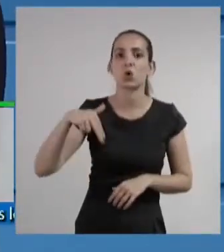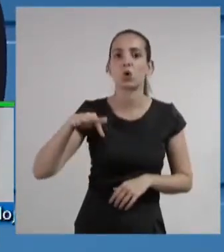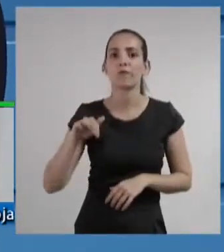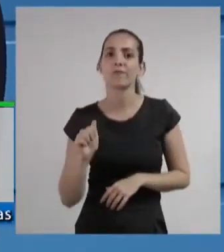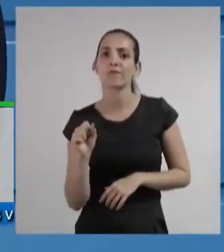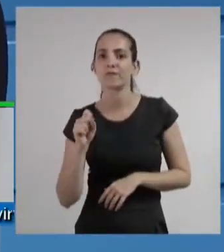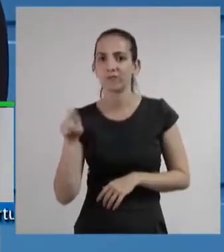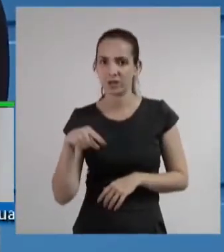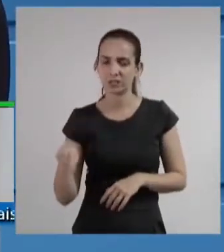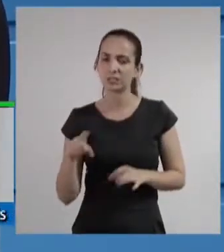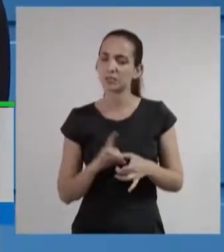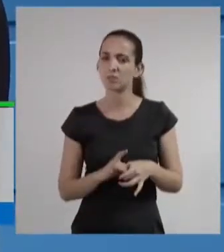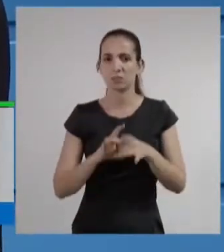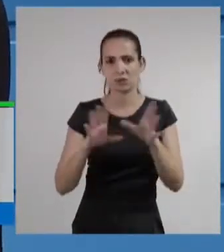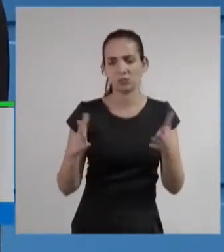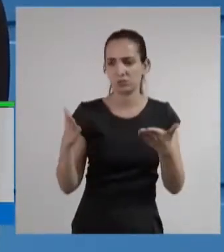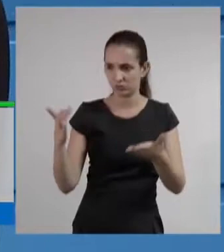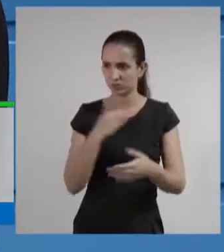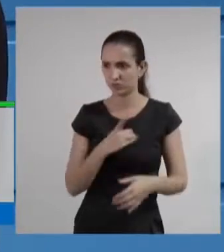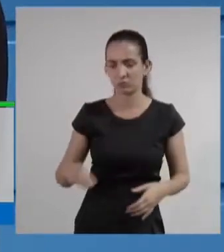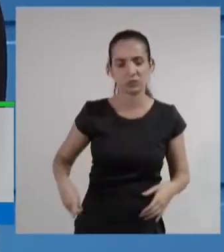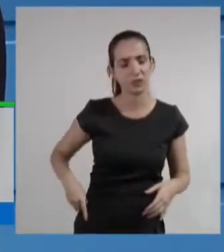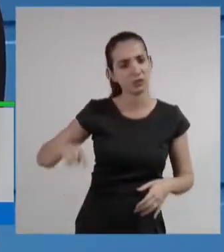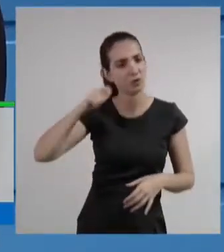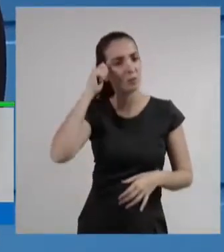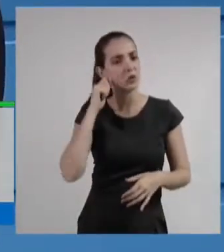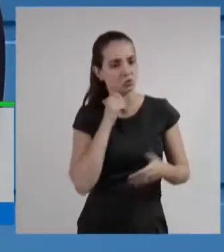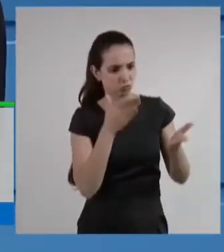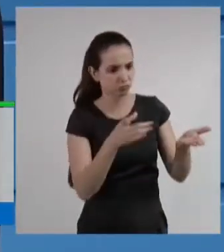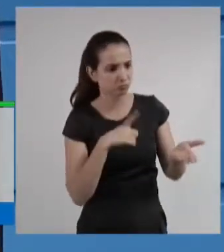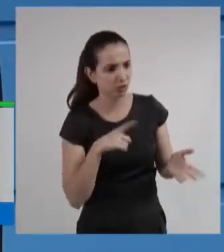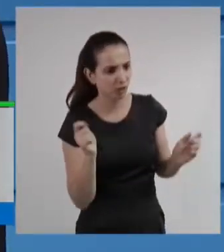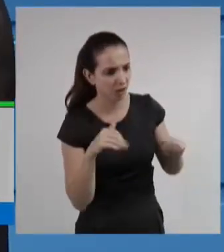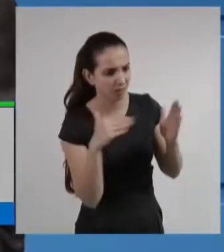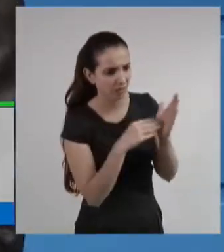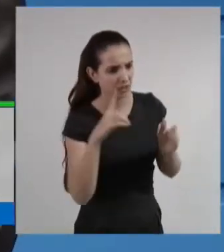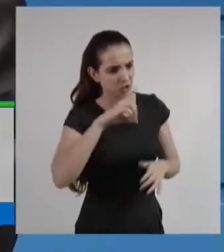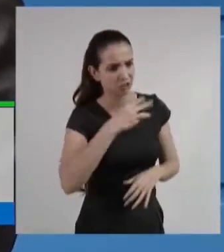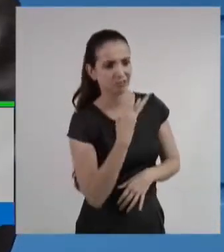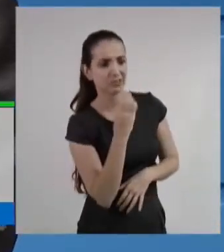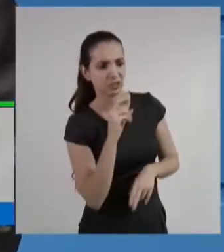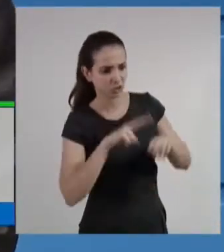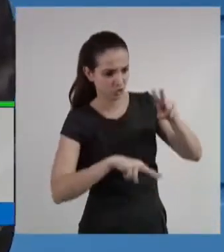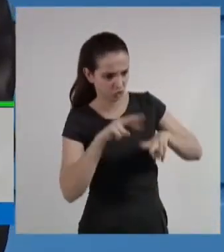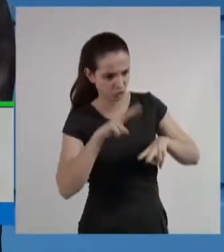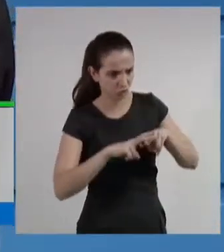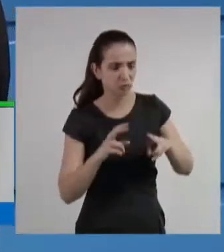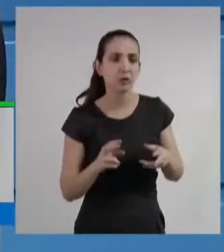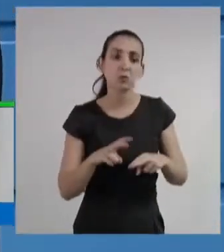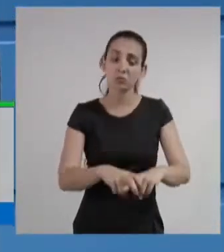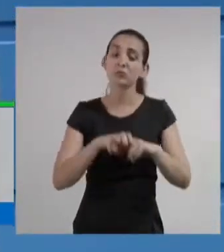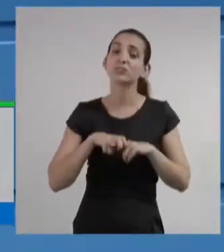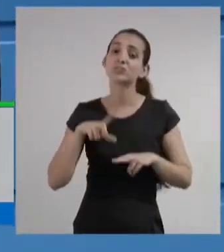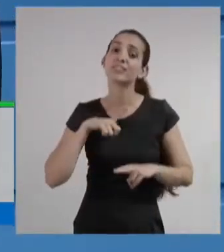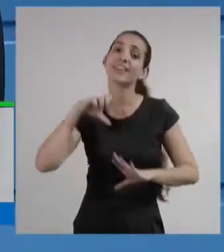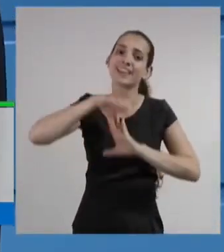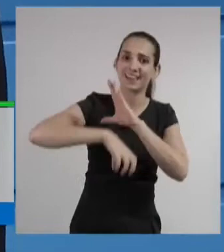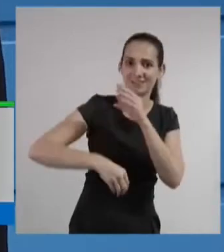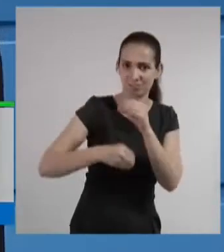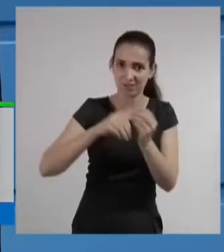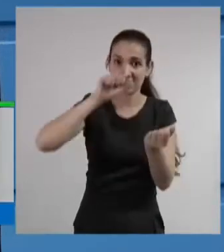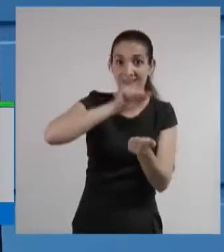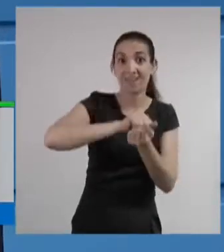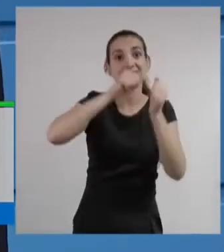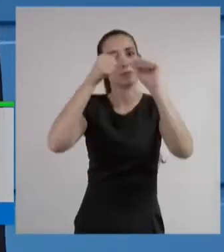né, deputada Marildo Cruz, que seja até dia 30 de junho, não é, o prazo. E como a emenda, deputados, a correção,